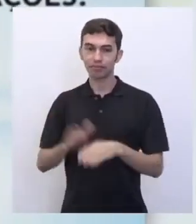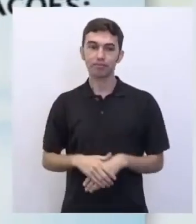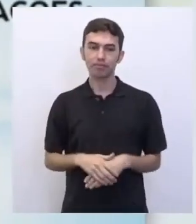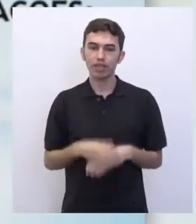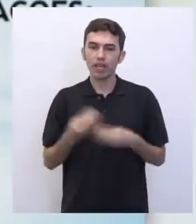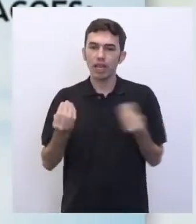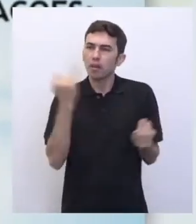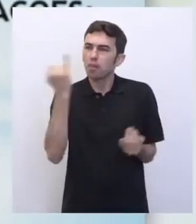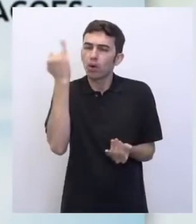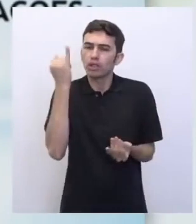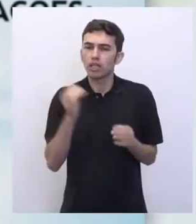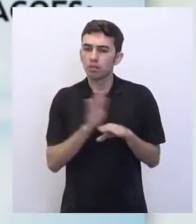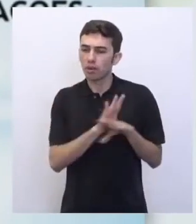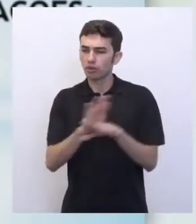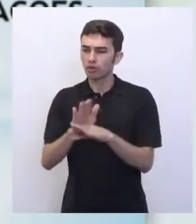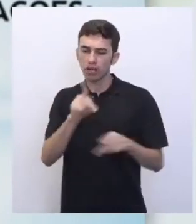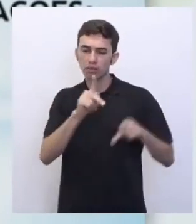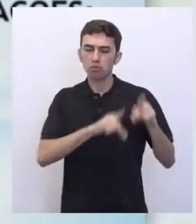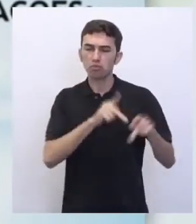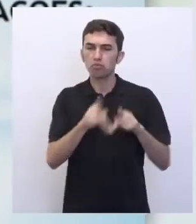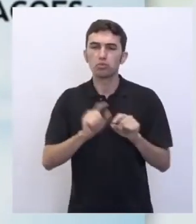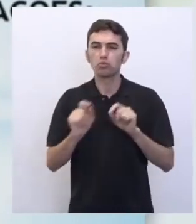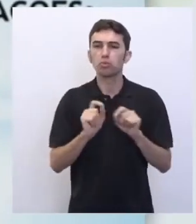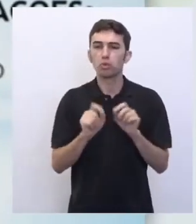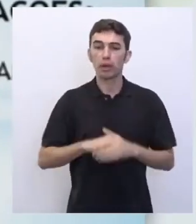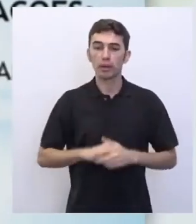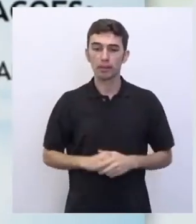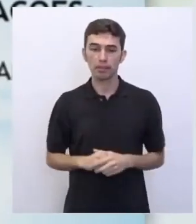Qual a importância delas para a população?